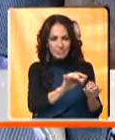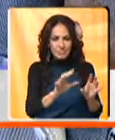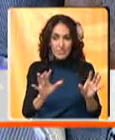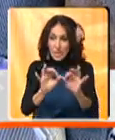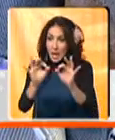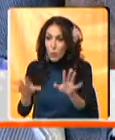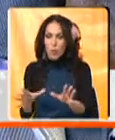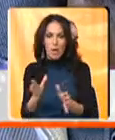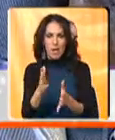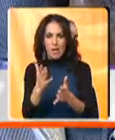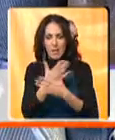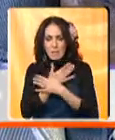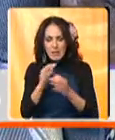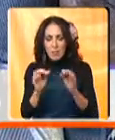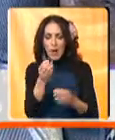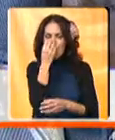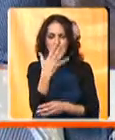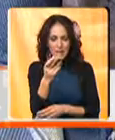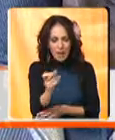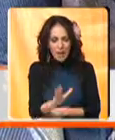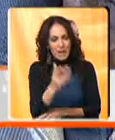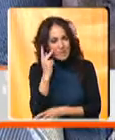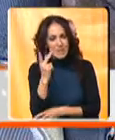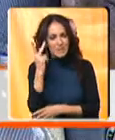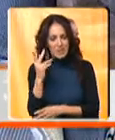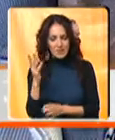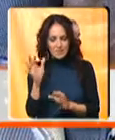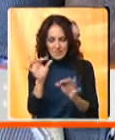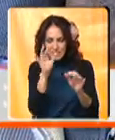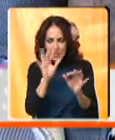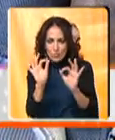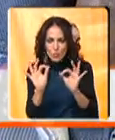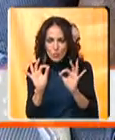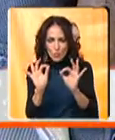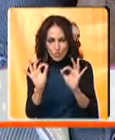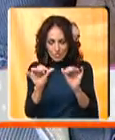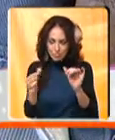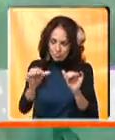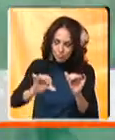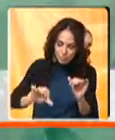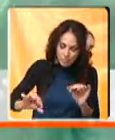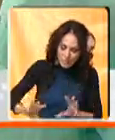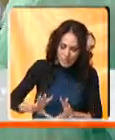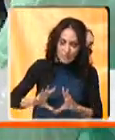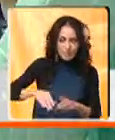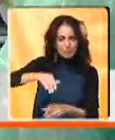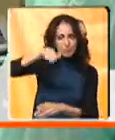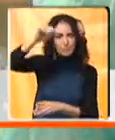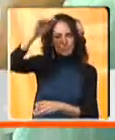são como as plantas. Elas estão lá e ficam vivas a maior parte das vezes, mas se nós cuidarmos delas, crescem de outra forma, não é?